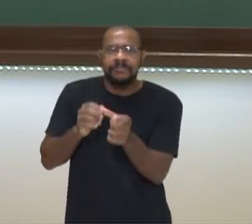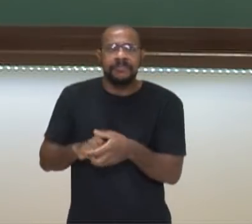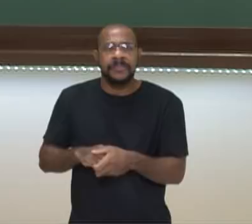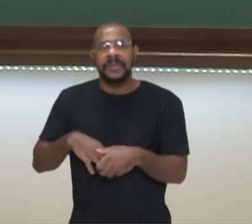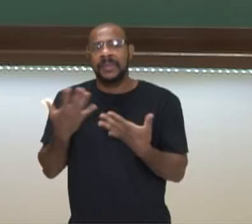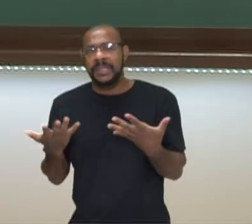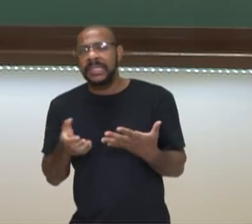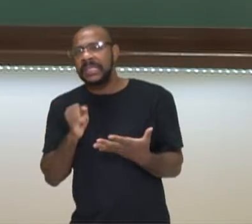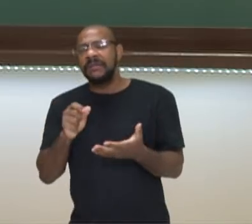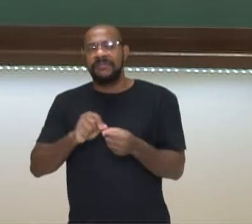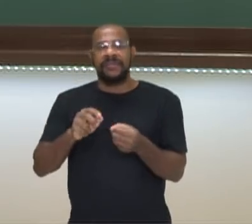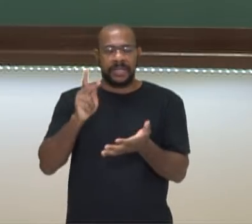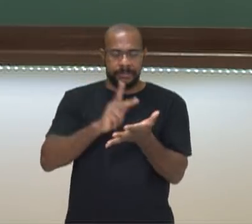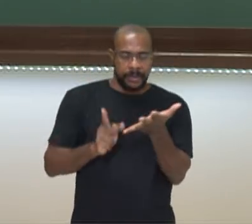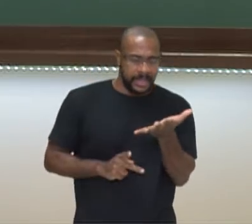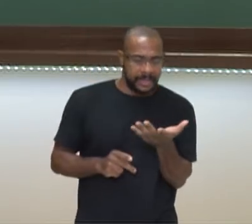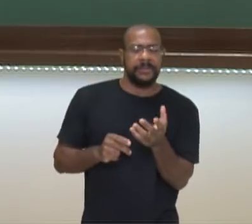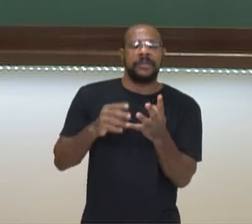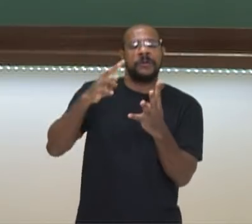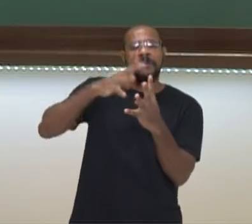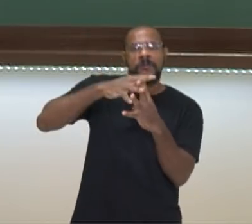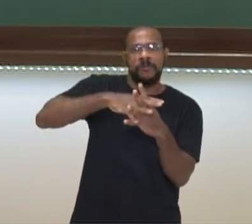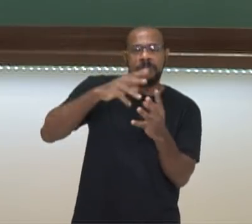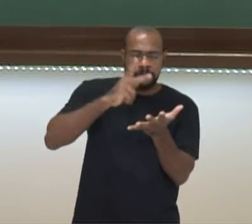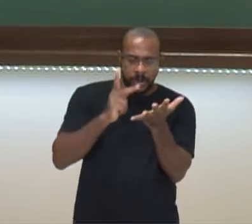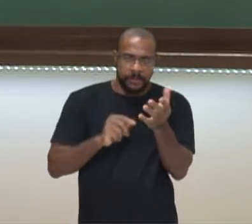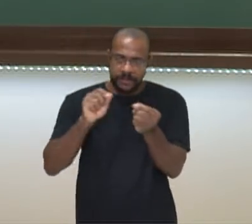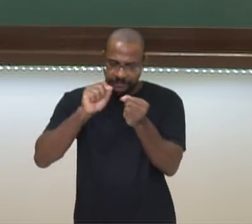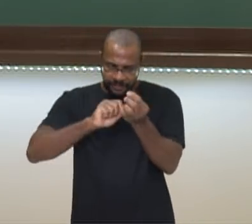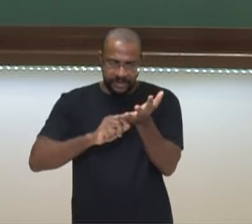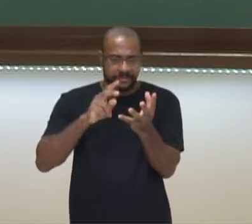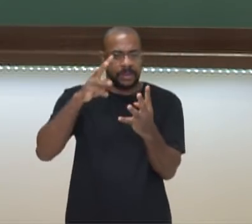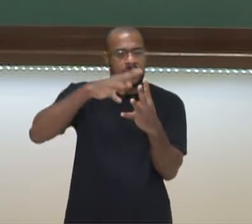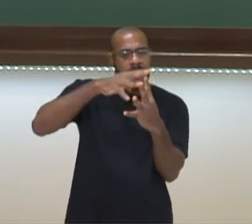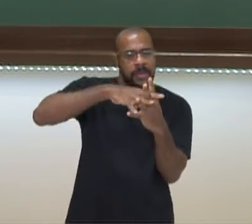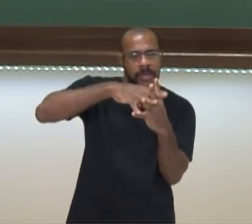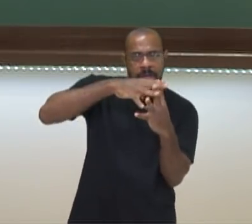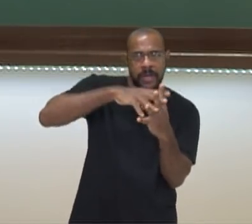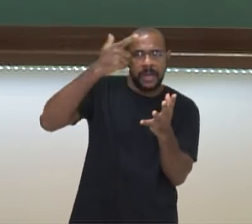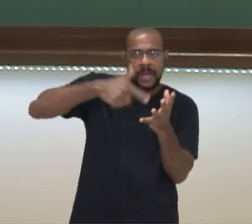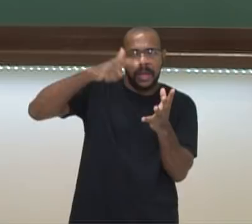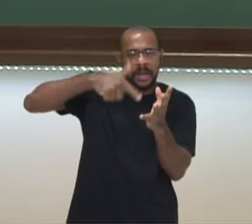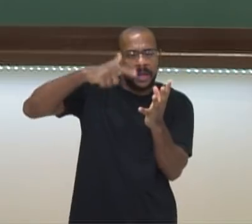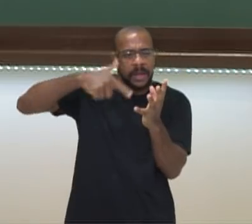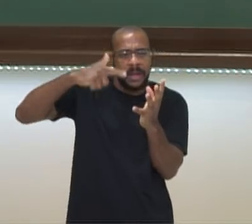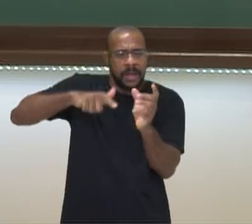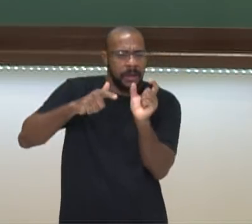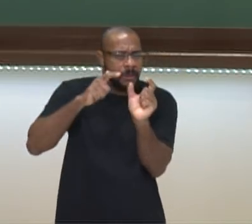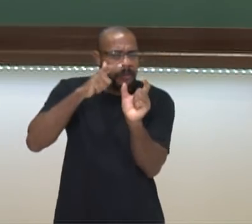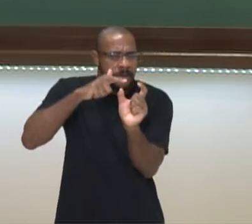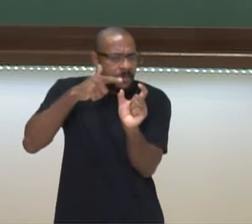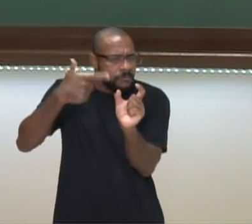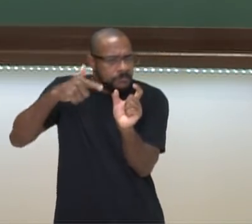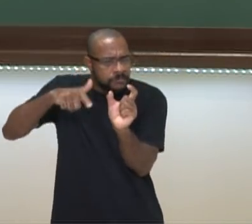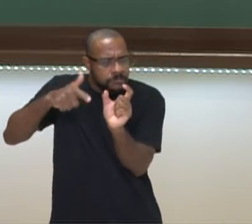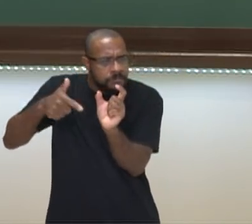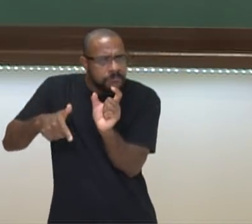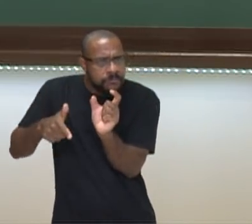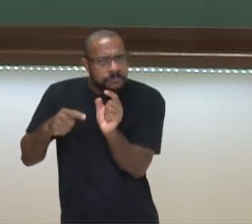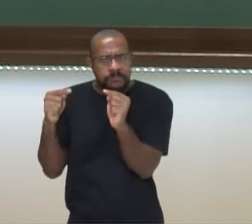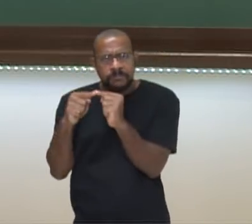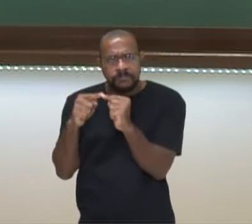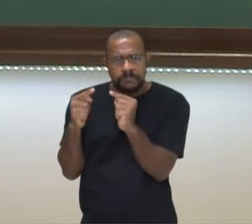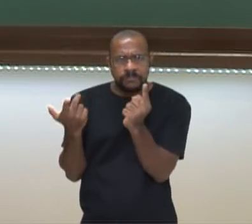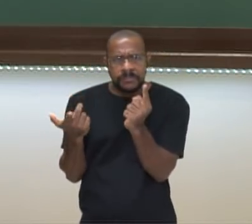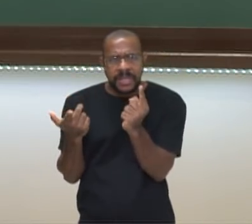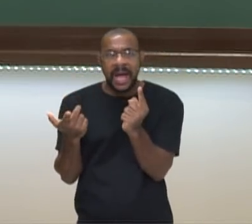o som da consoante, nós vamos chamar de aliteração. Professora, eu estou me lembrando aqui, tem